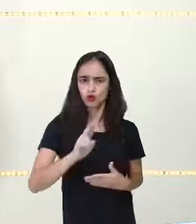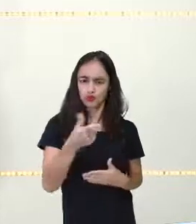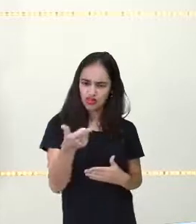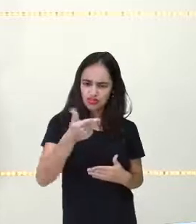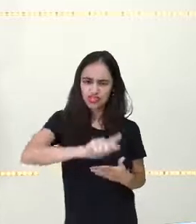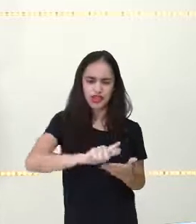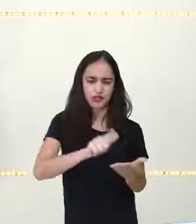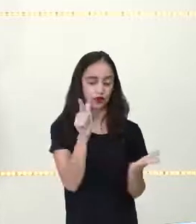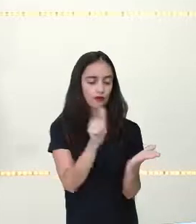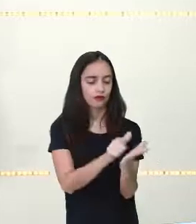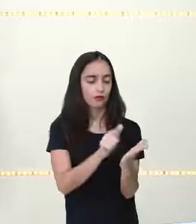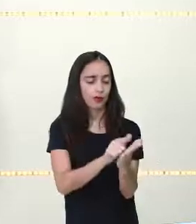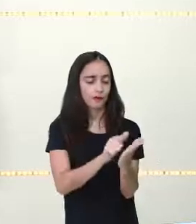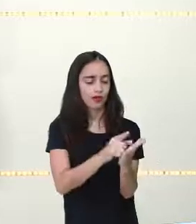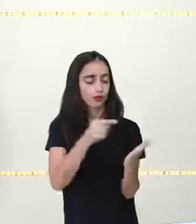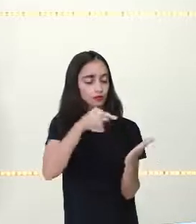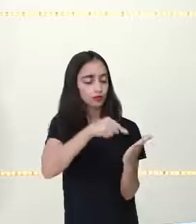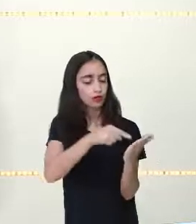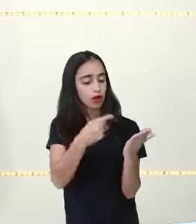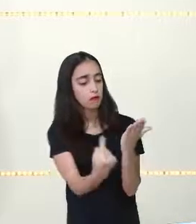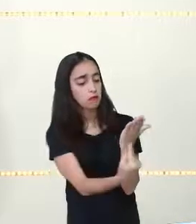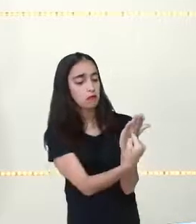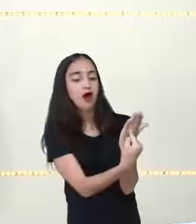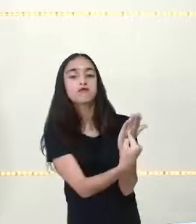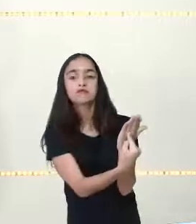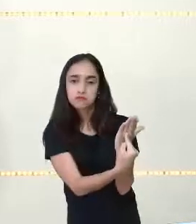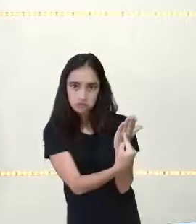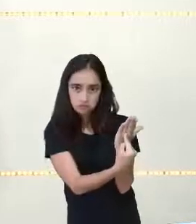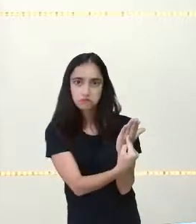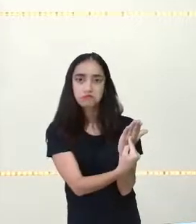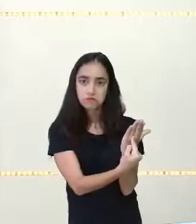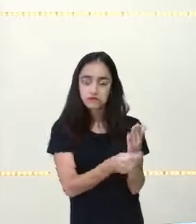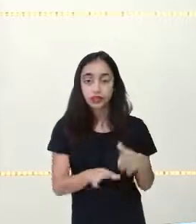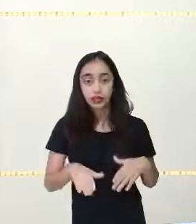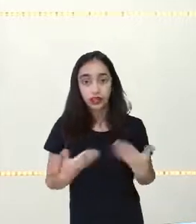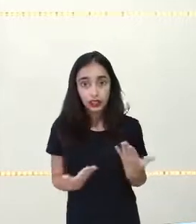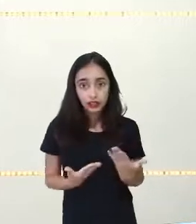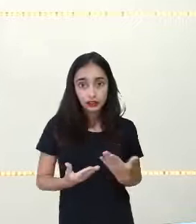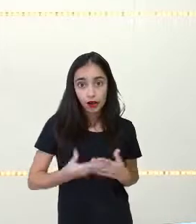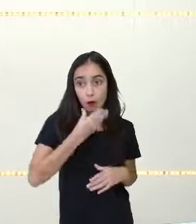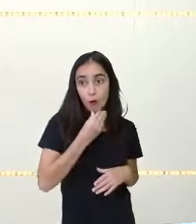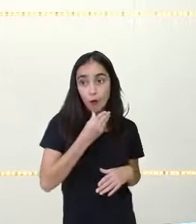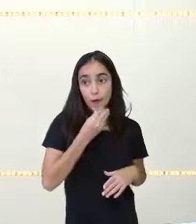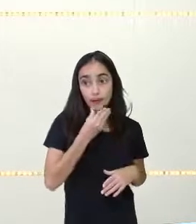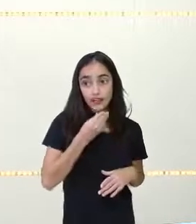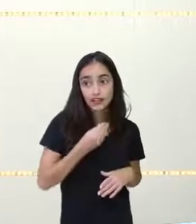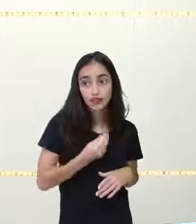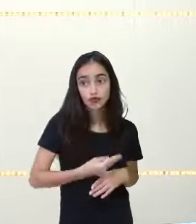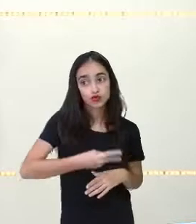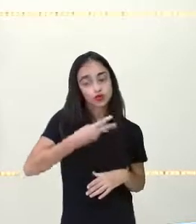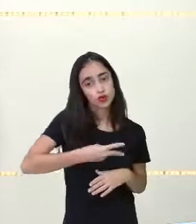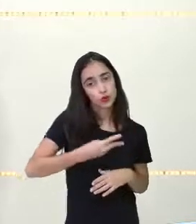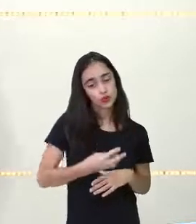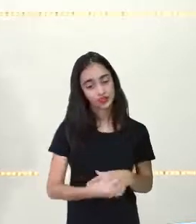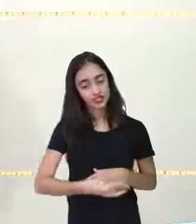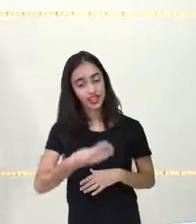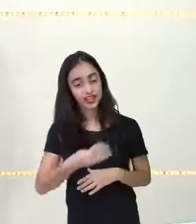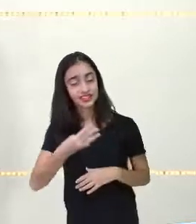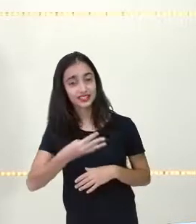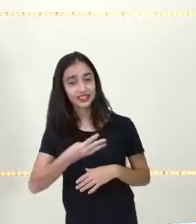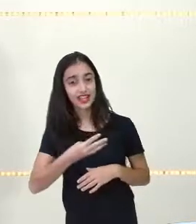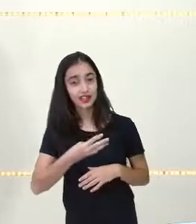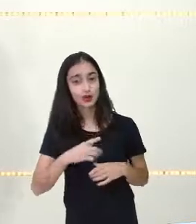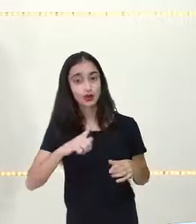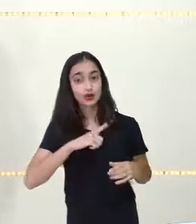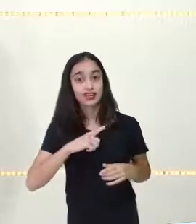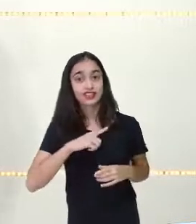o outro plano no outro lado e a gente vê que o Cascão tanto segundo quadro quando no terceiro é uma